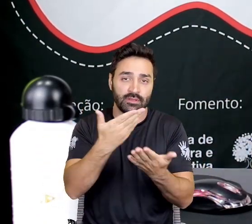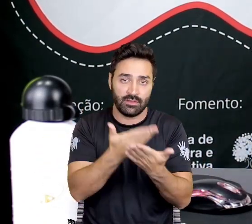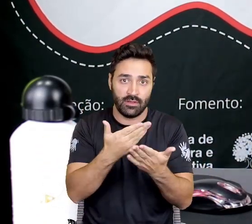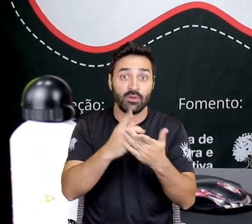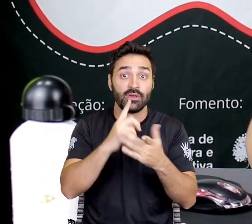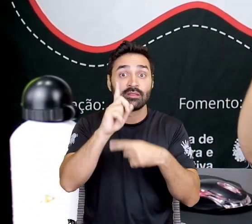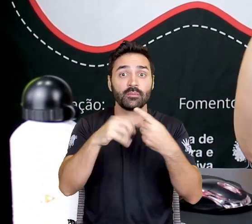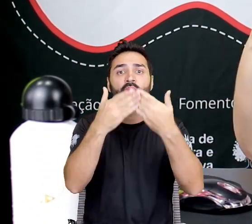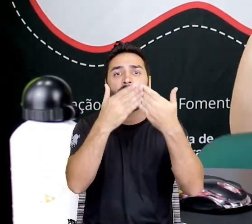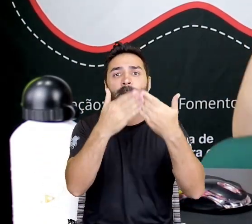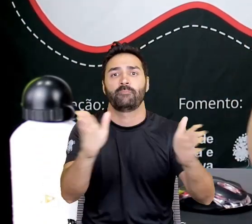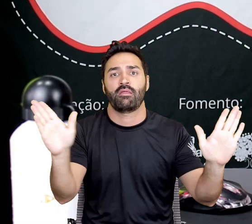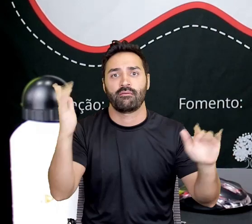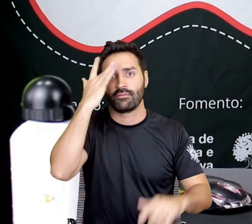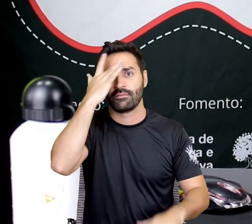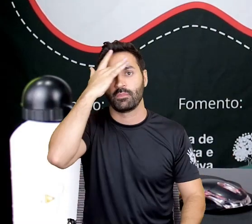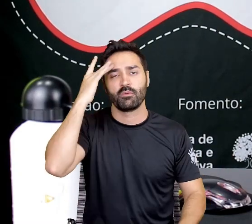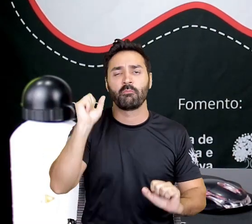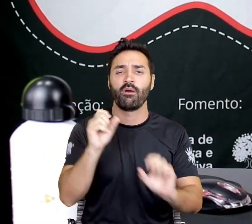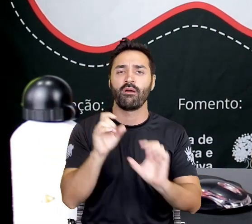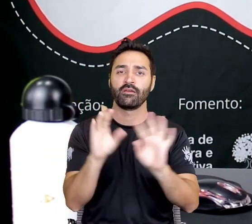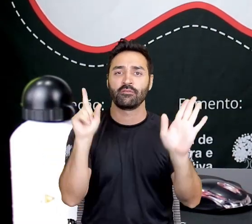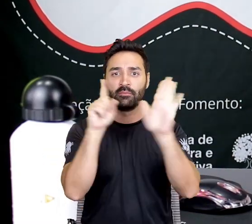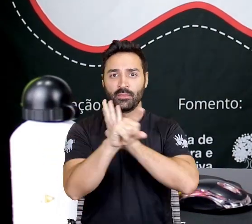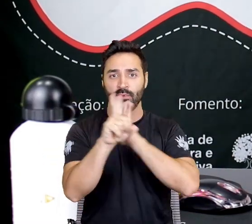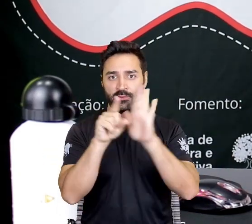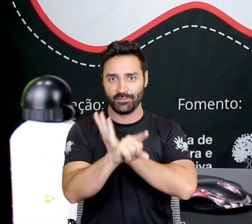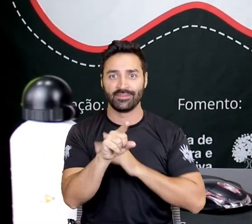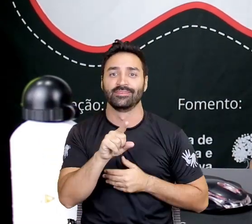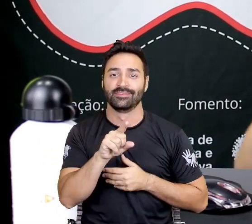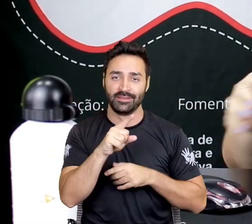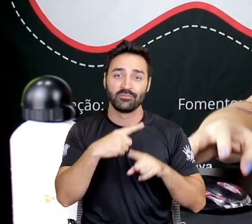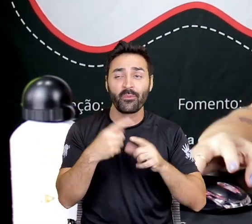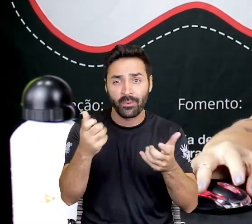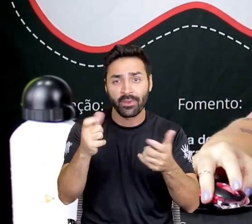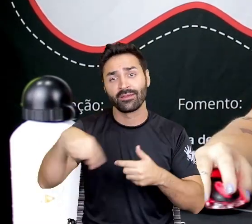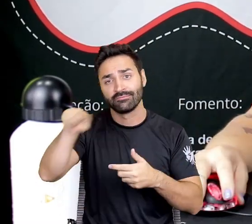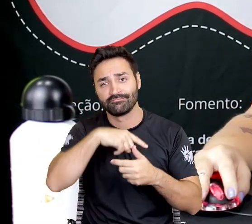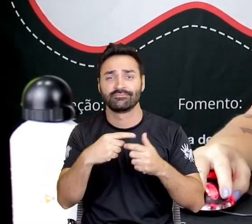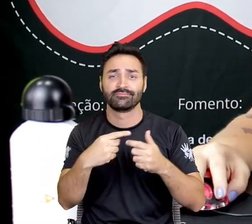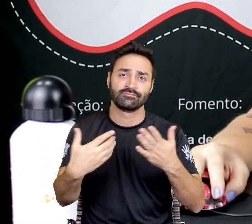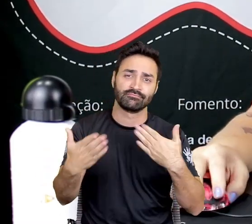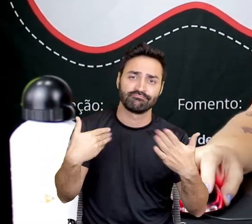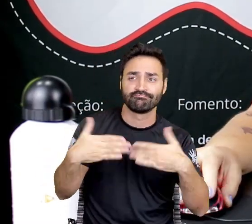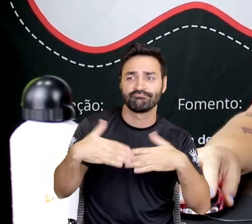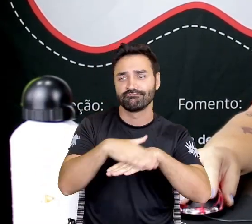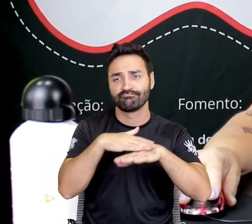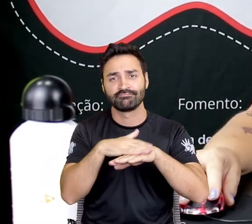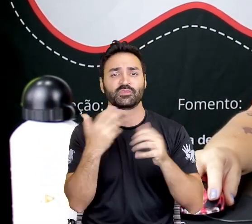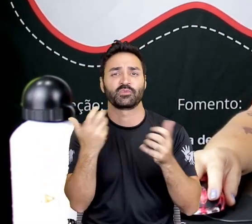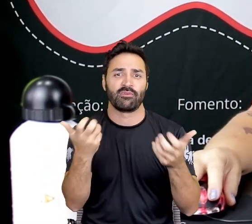a palavra para várias pessoas. Até porque eu vou precisar da interação de vocês, tá?